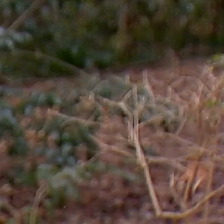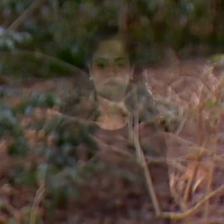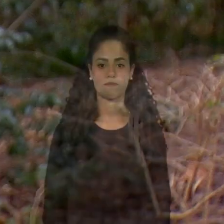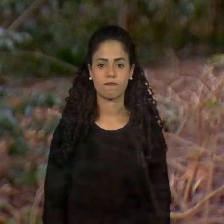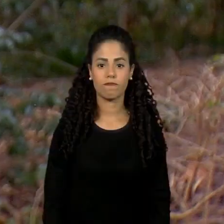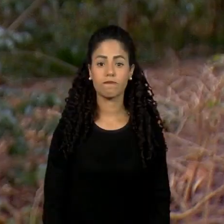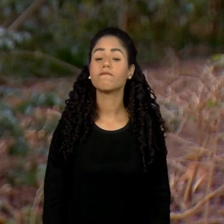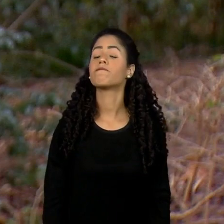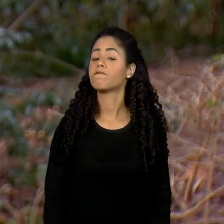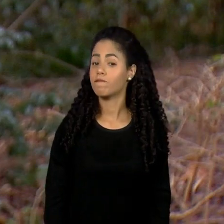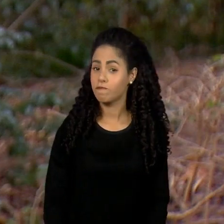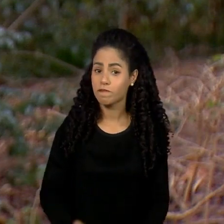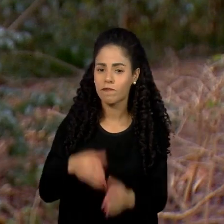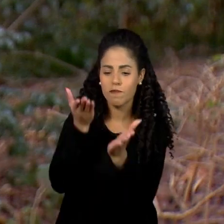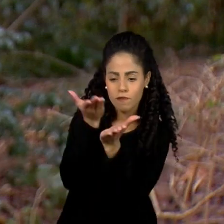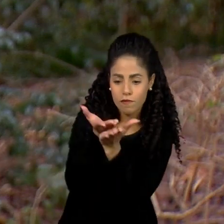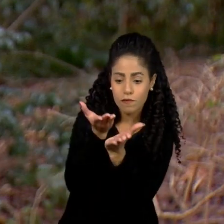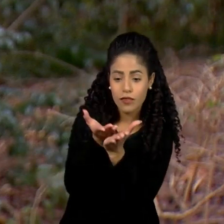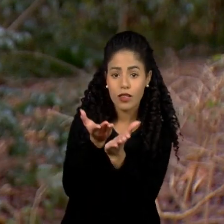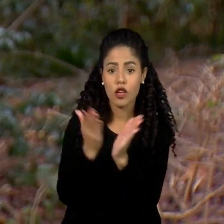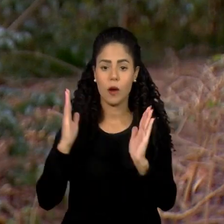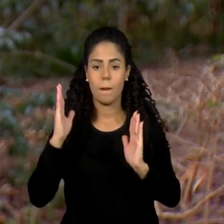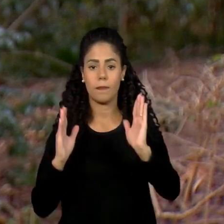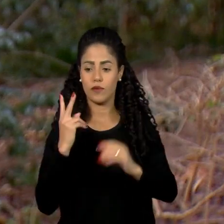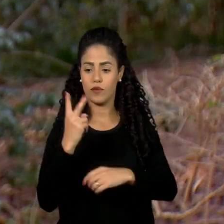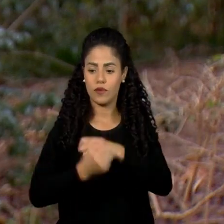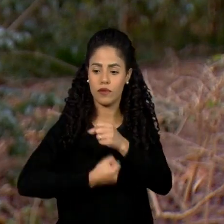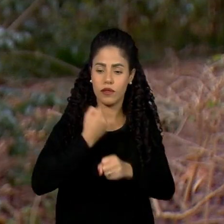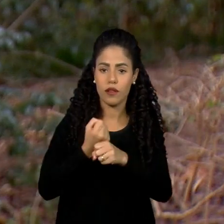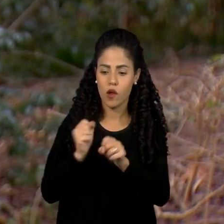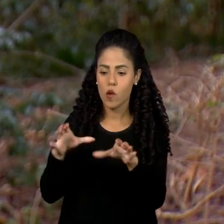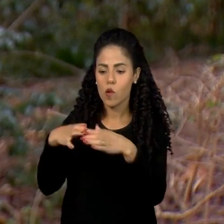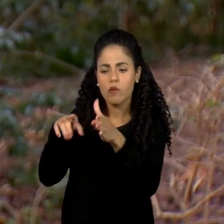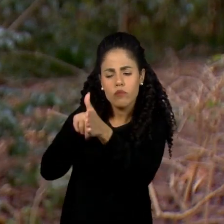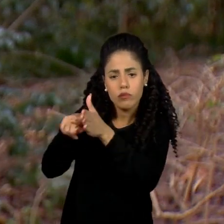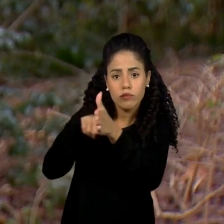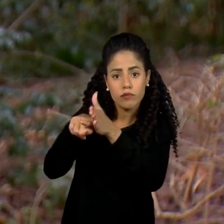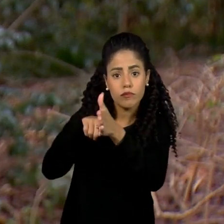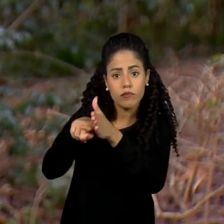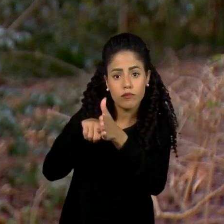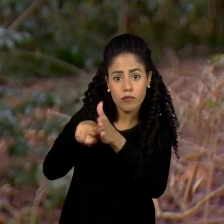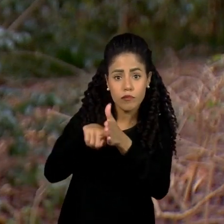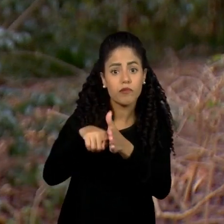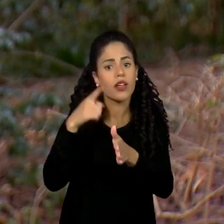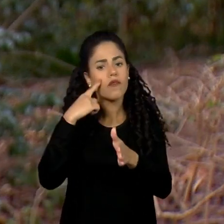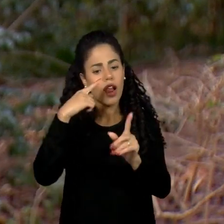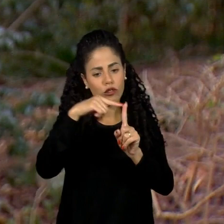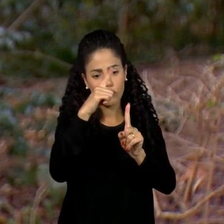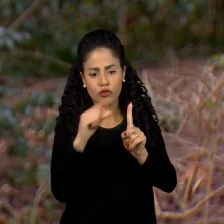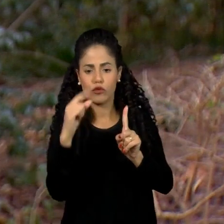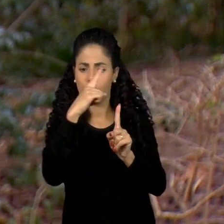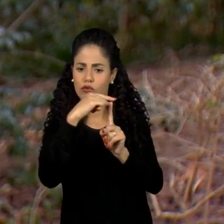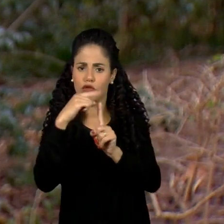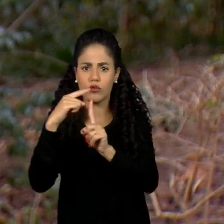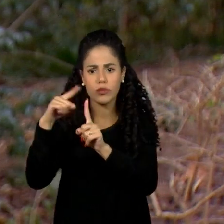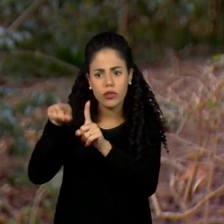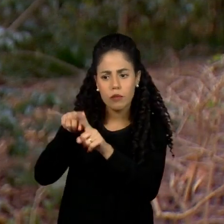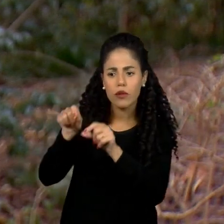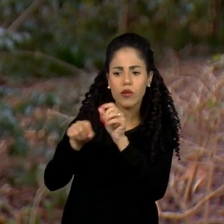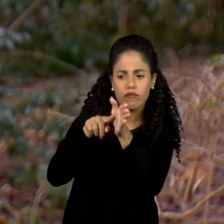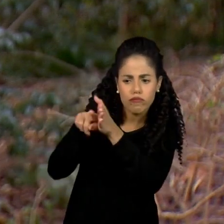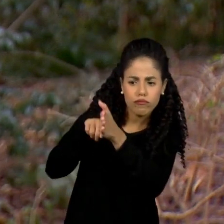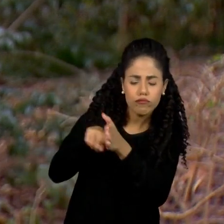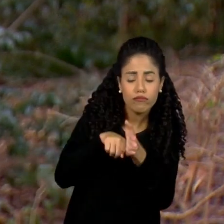Para realizar o estudo, que durou 2 anos, os pesquisadores consultaram herbários, coleções biológicas e o